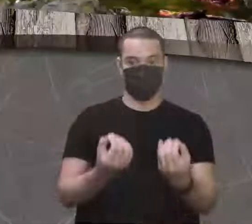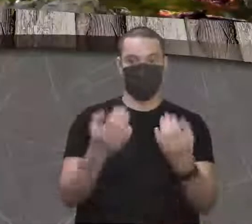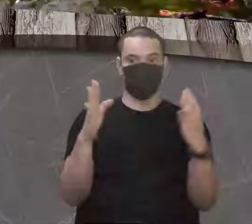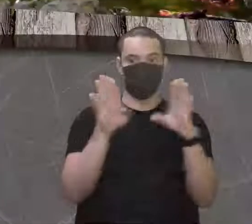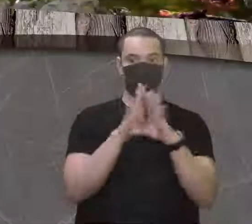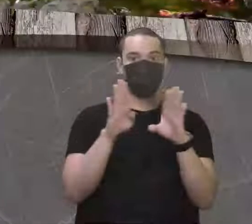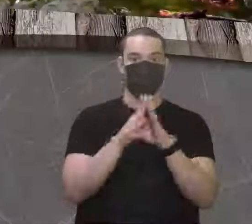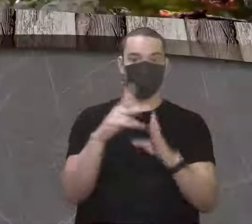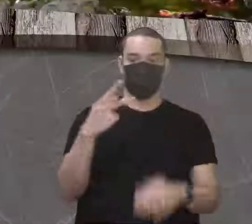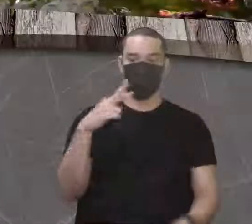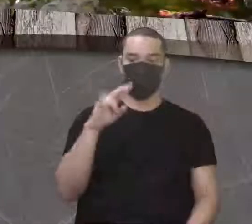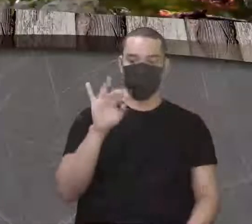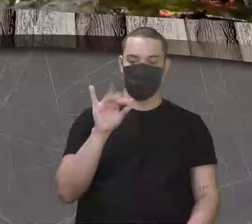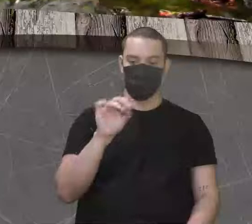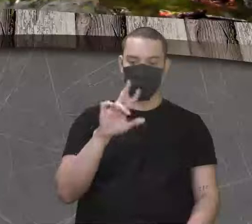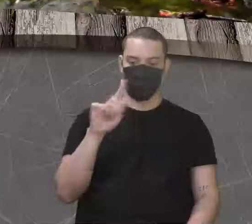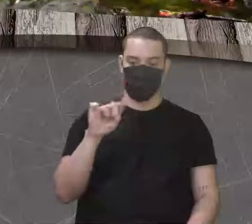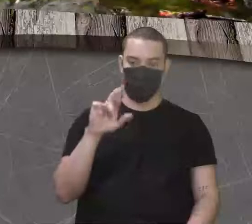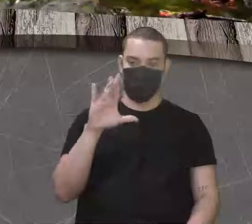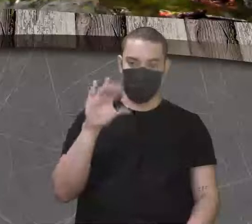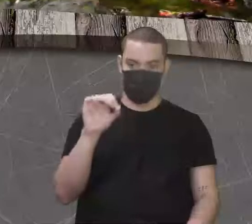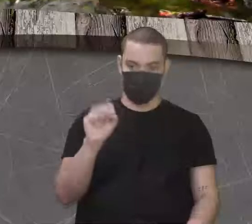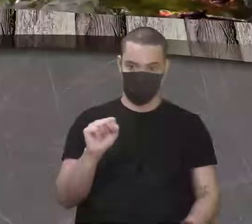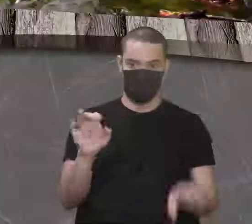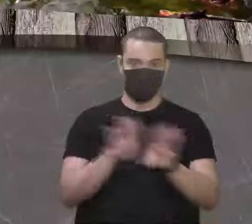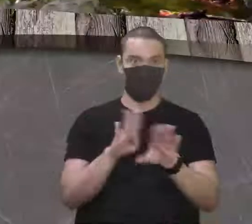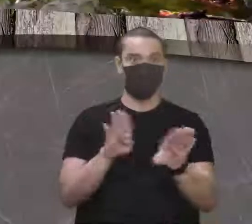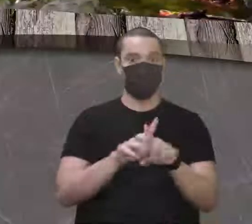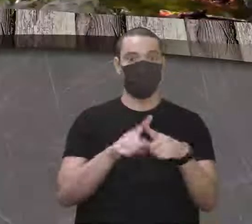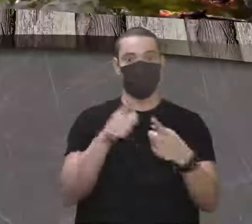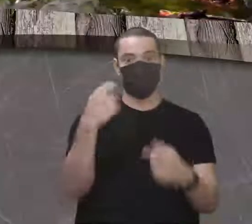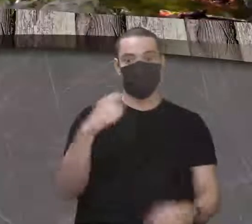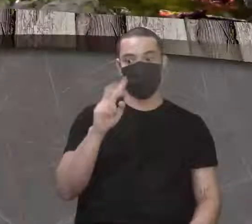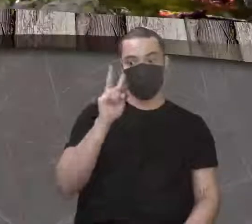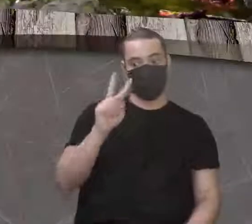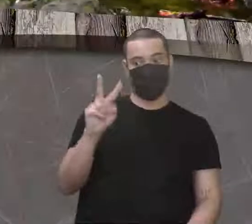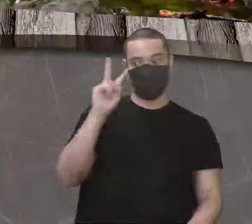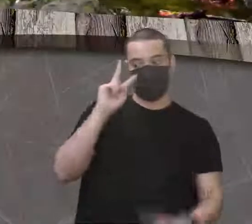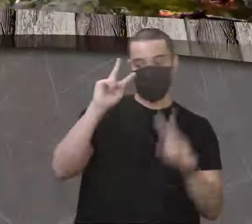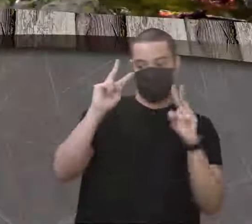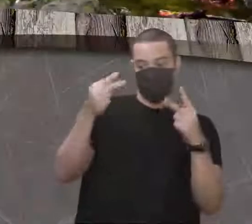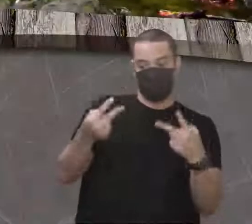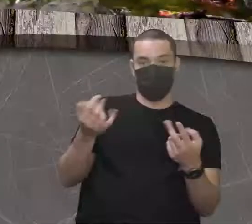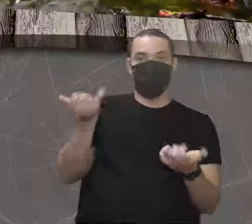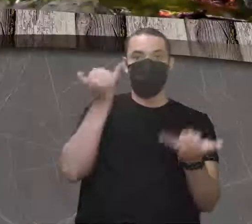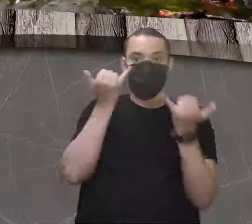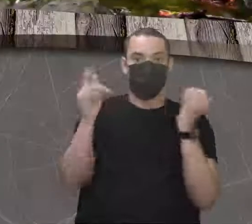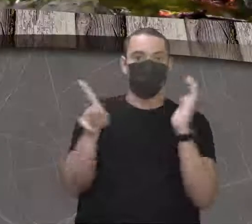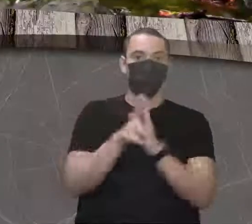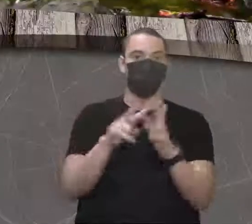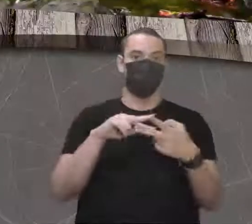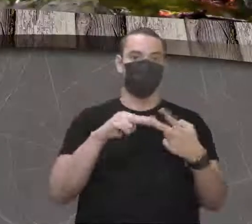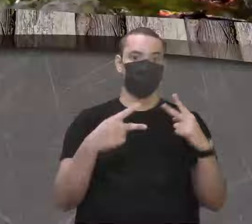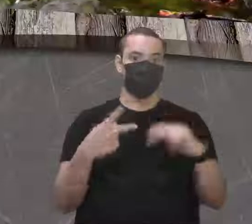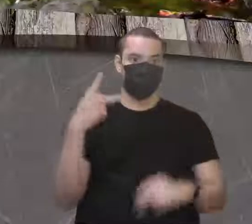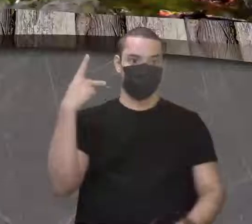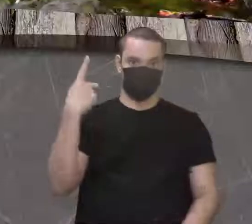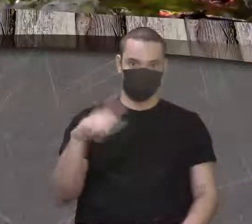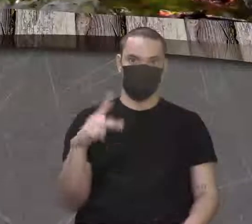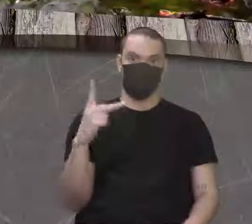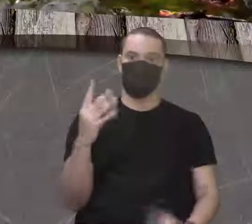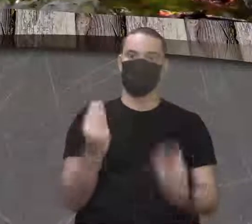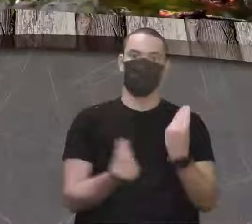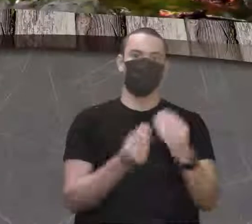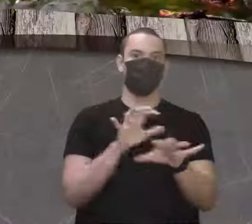bom? Protozoários também, tá? Desde que você reconheça a informação genética desses organismos, como